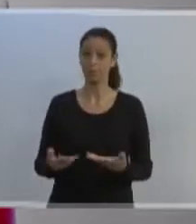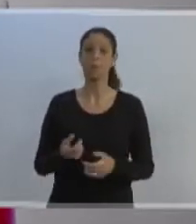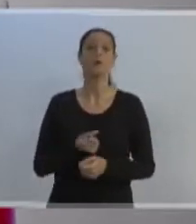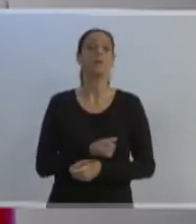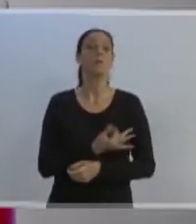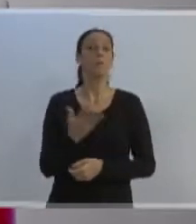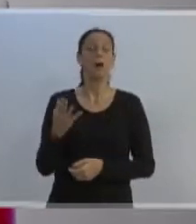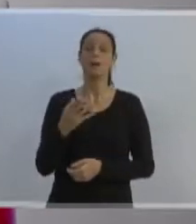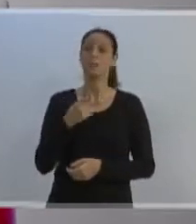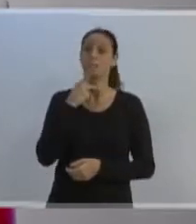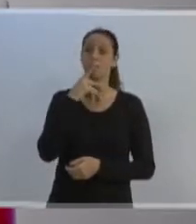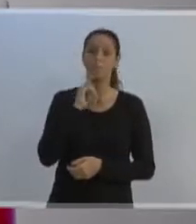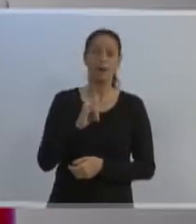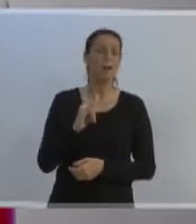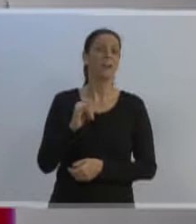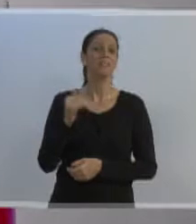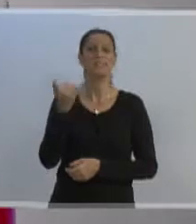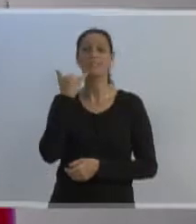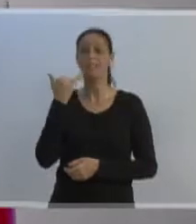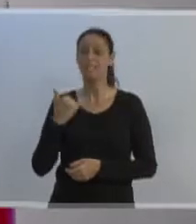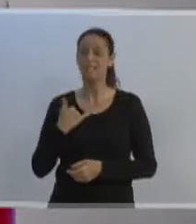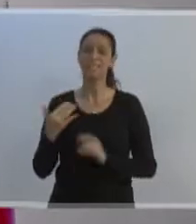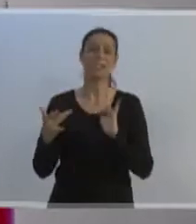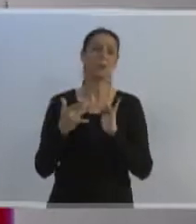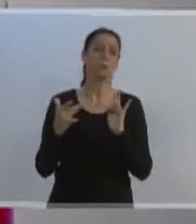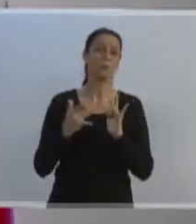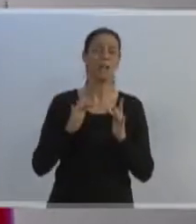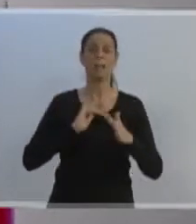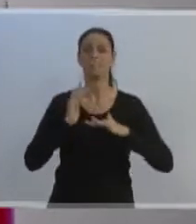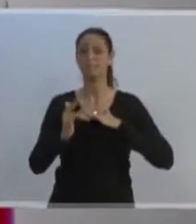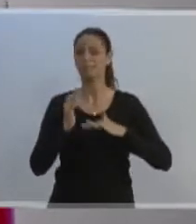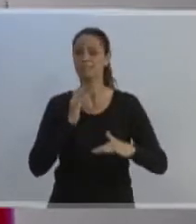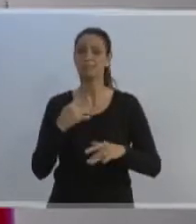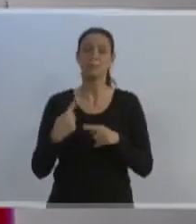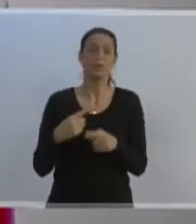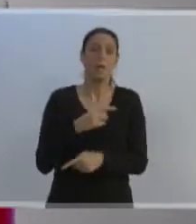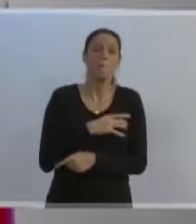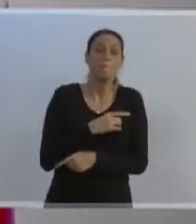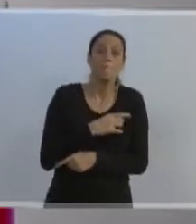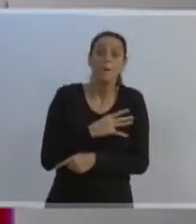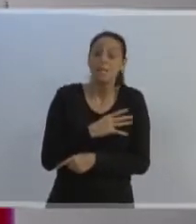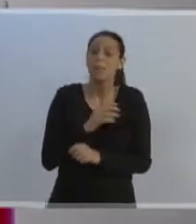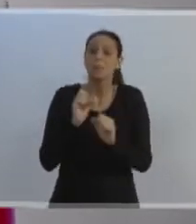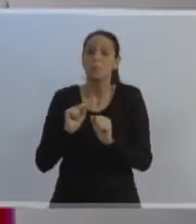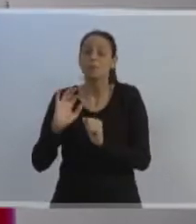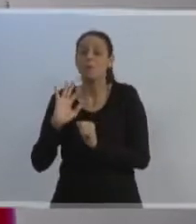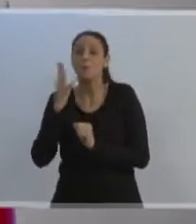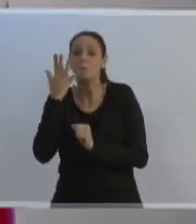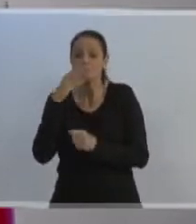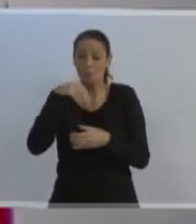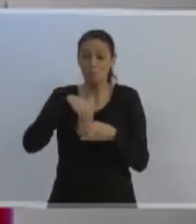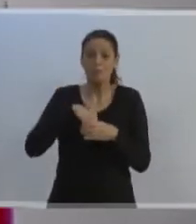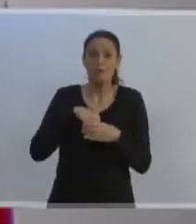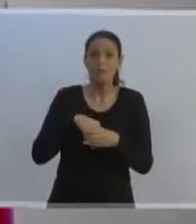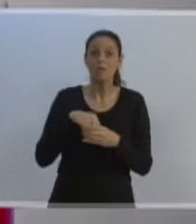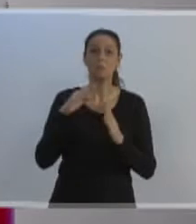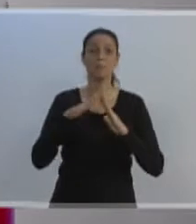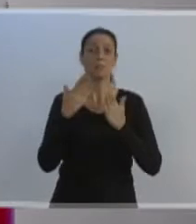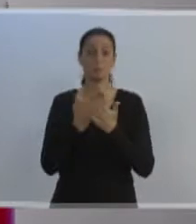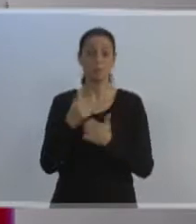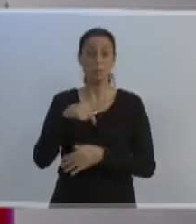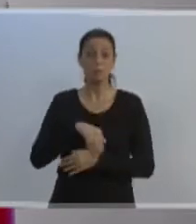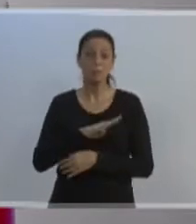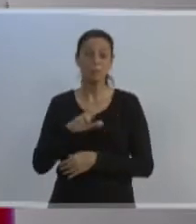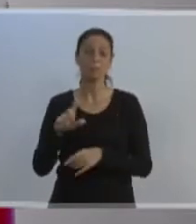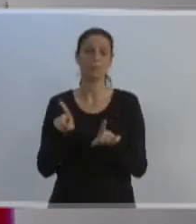têm me procurado, ligado, entrado em contato pelas redes sociais, porque estão com medo que esses ataques comecem a acontecer também nas escolas,